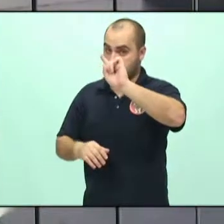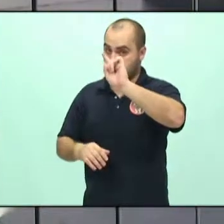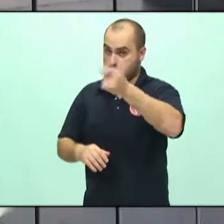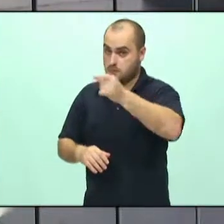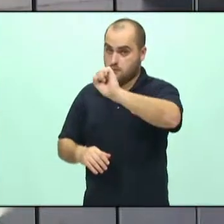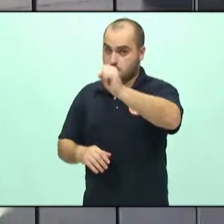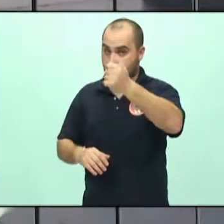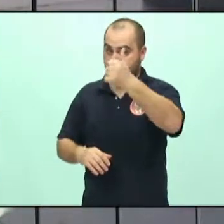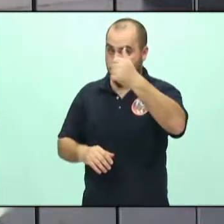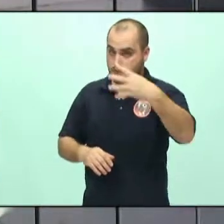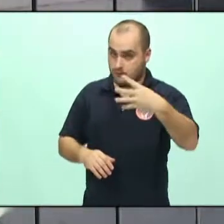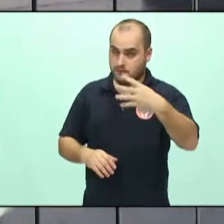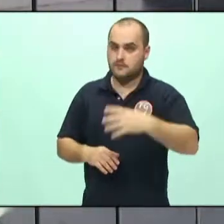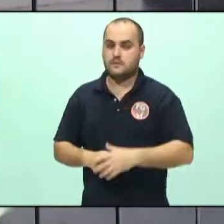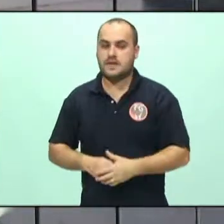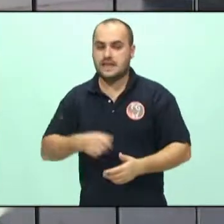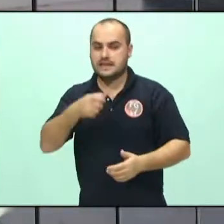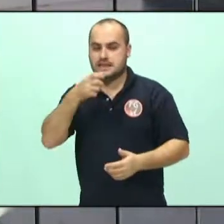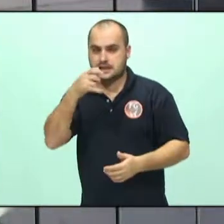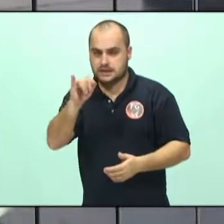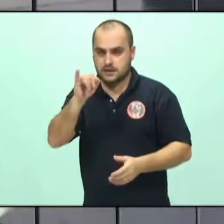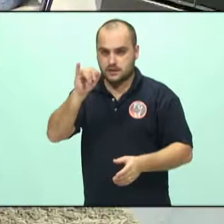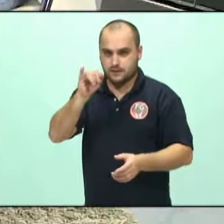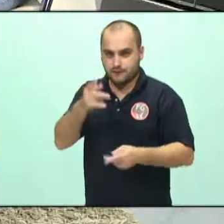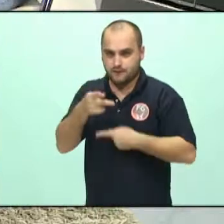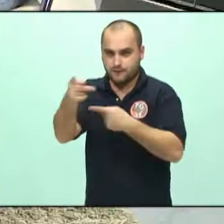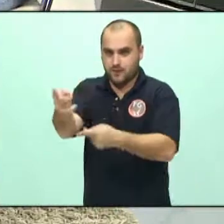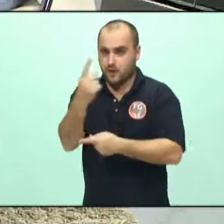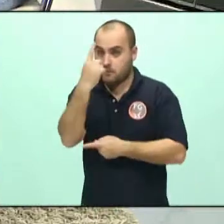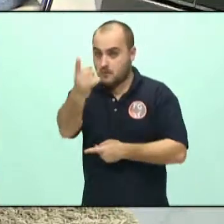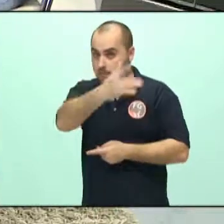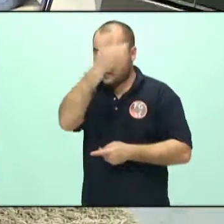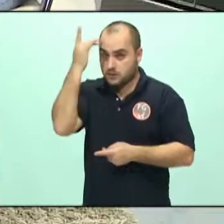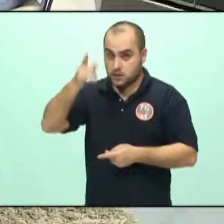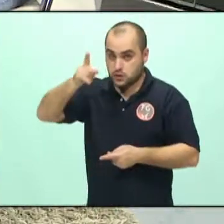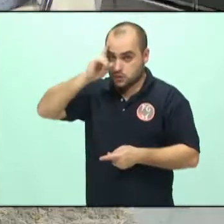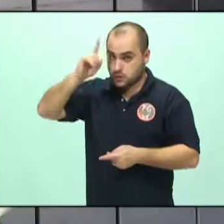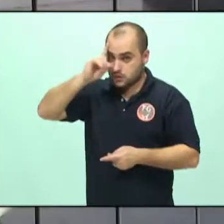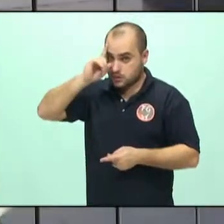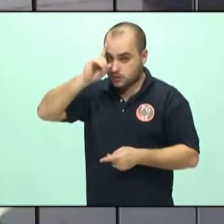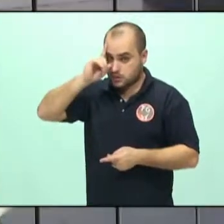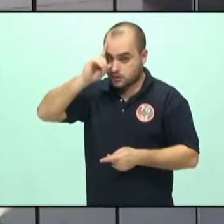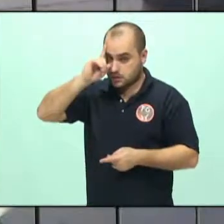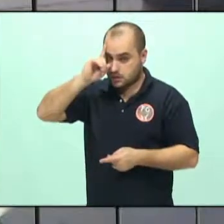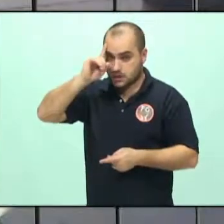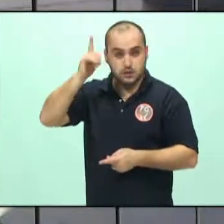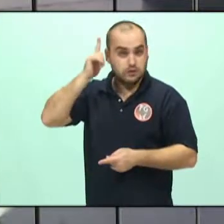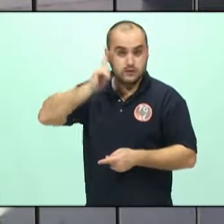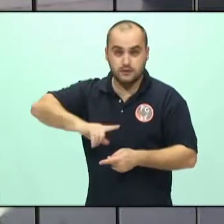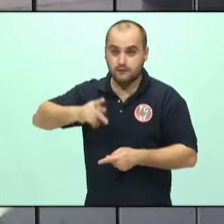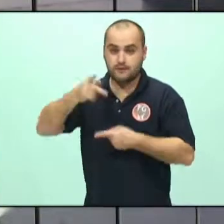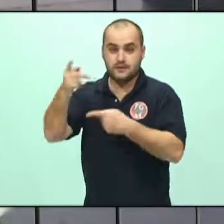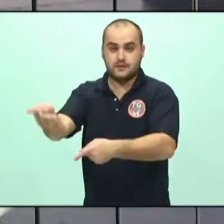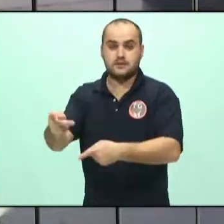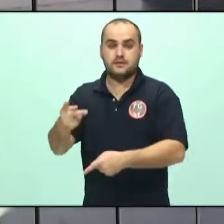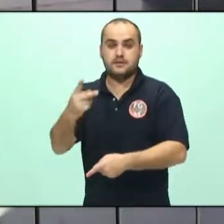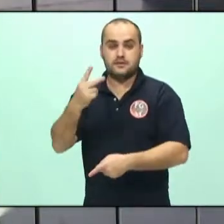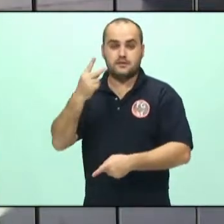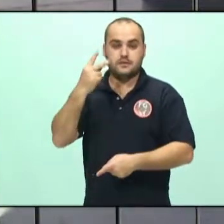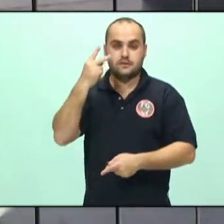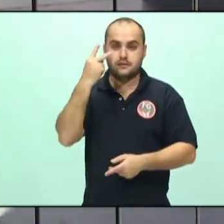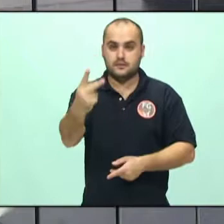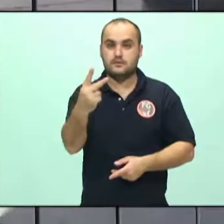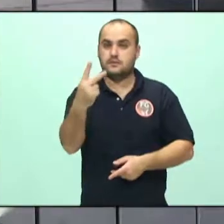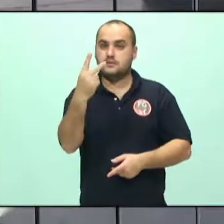Se eu visitar um eleitor por dia, eu não consigo visitar todos os meus eleitores 2 vezes